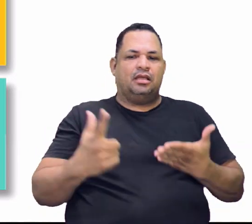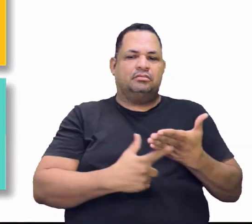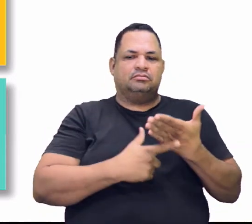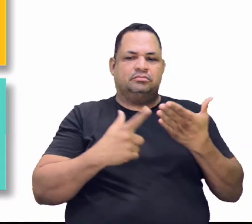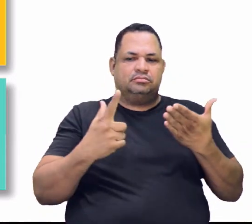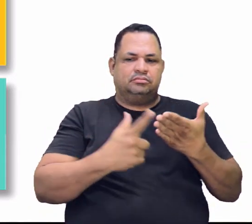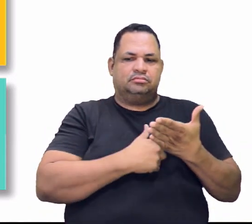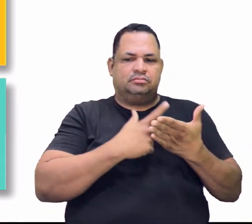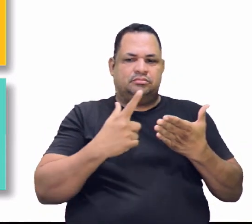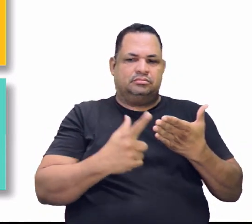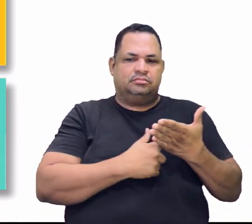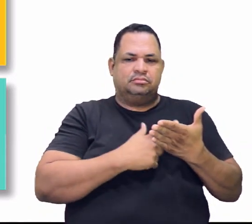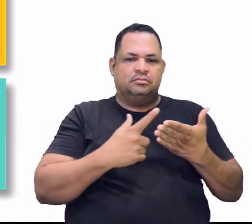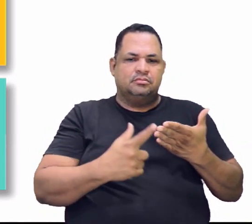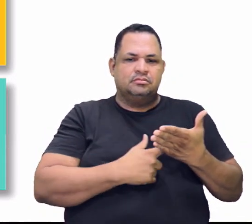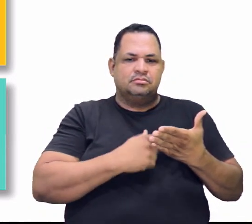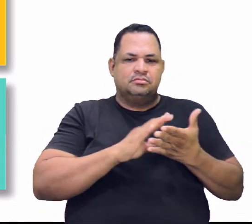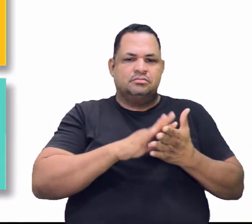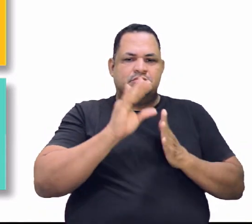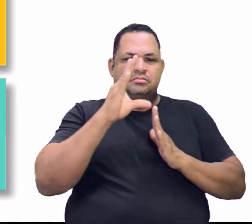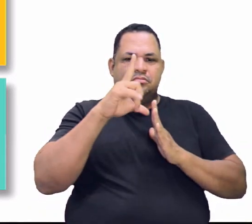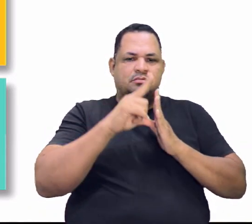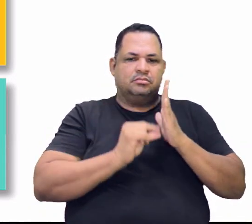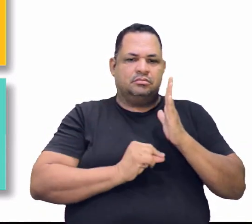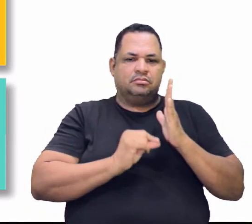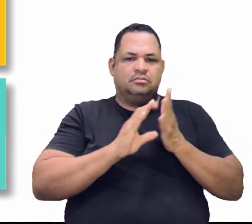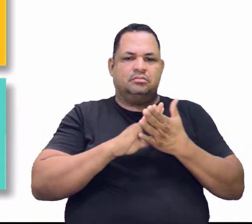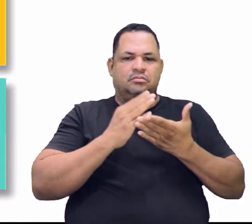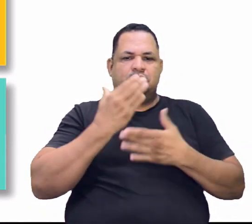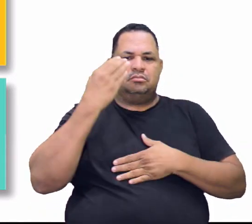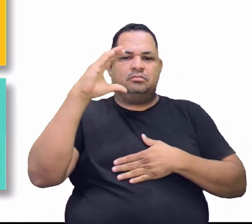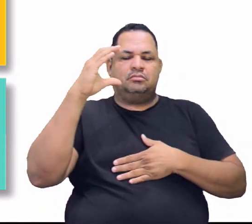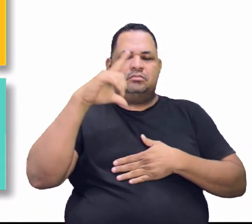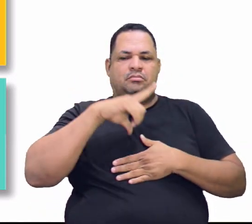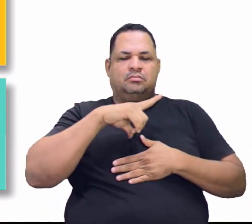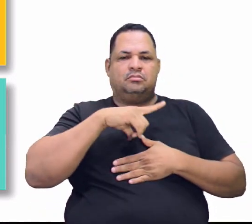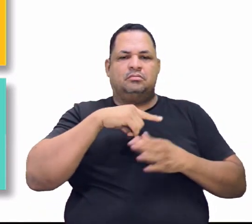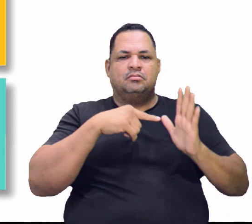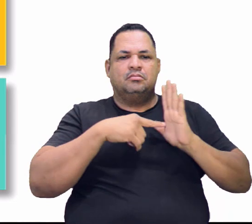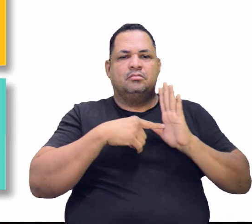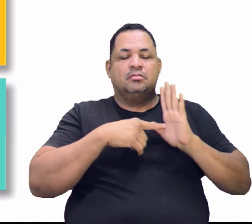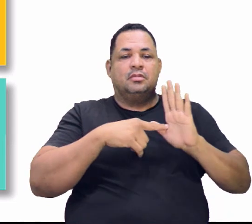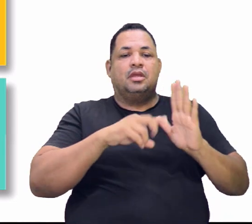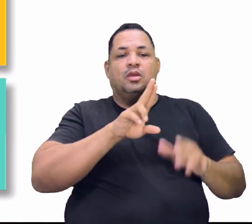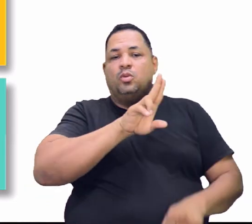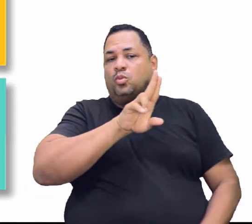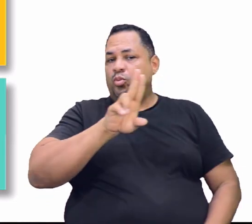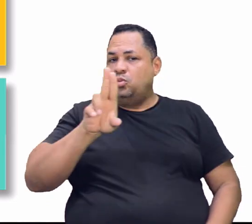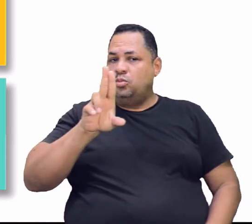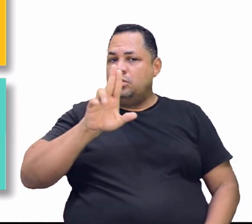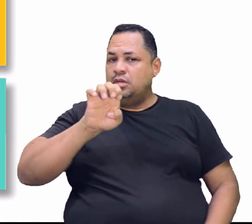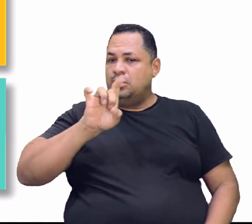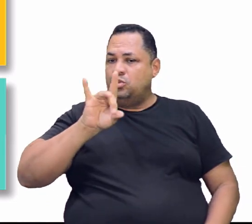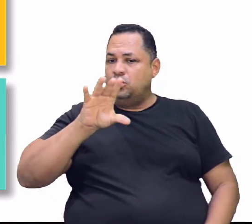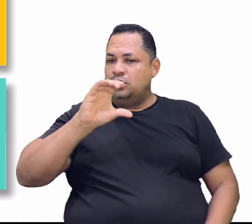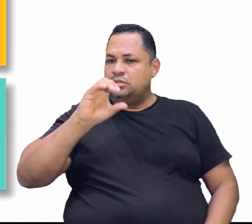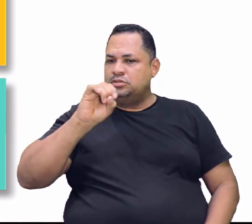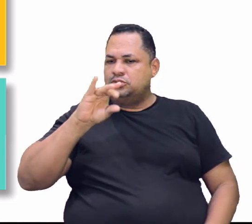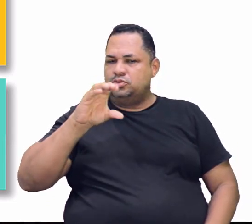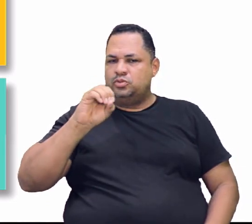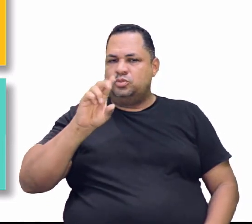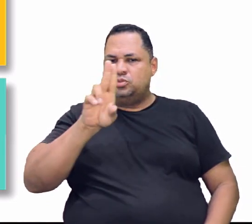livros, algumas obras, alguns artigos científicos vêm trazendo o nome Aloísio Ferreira com